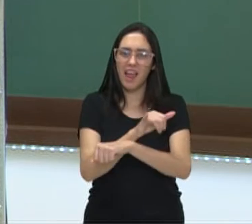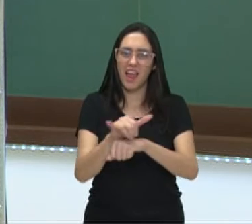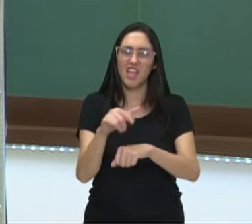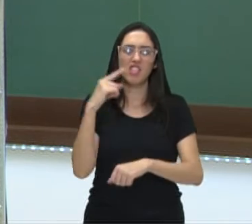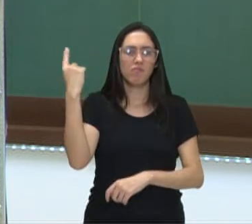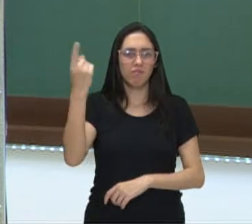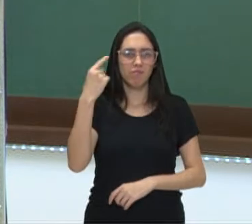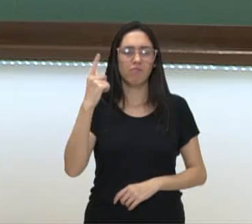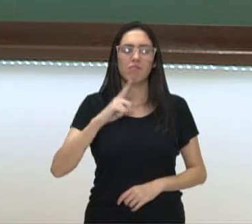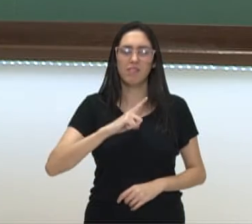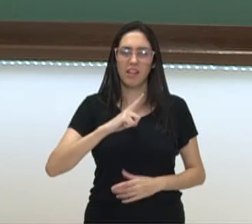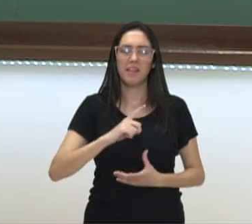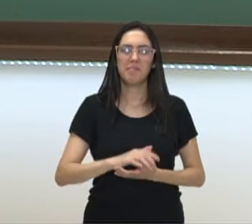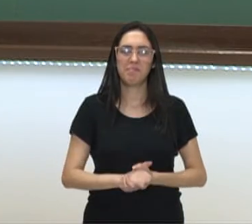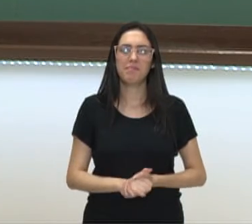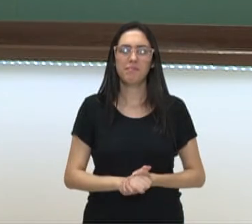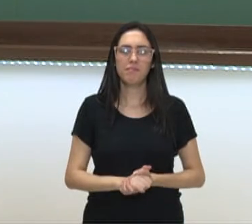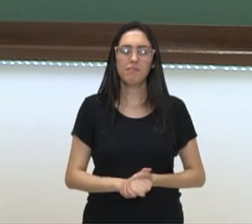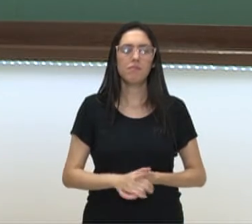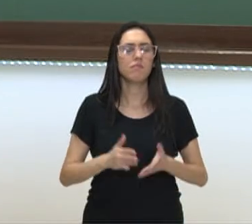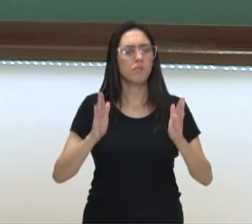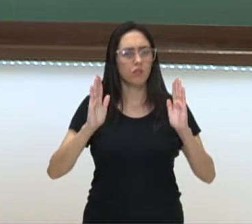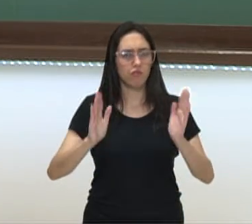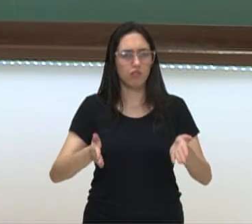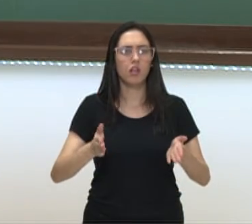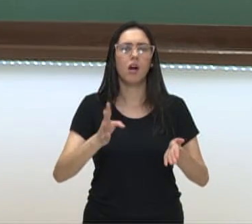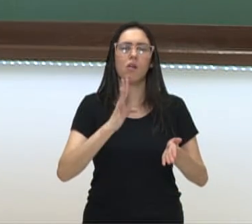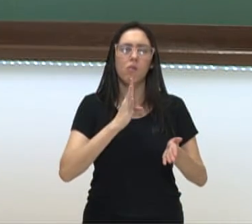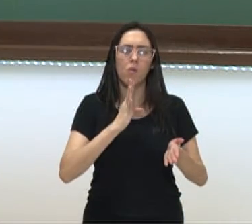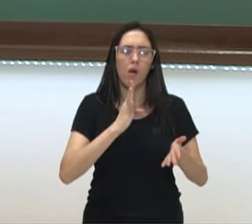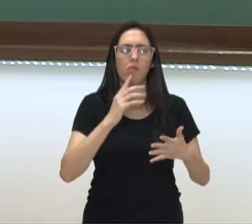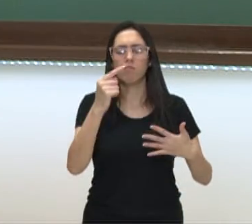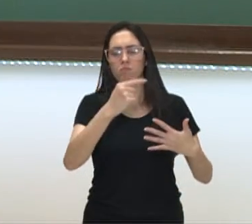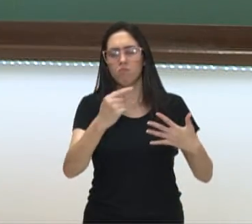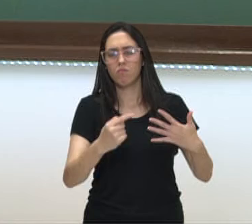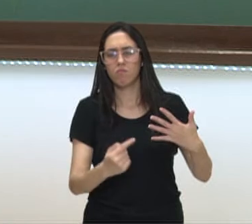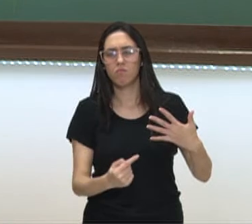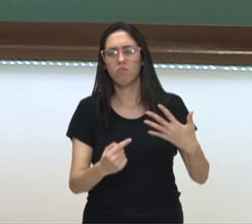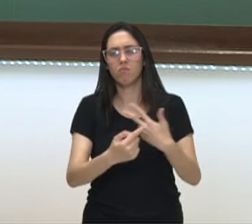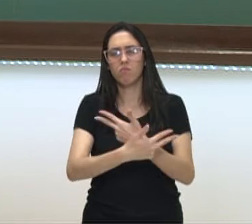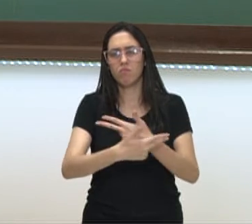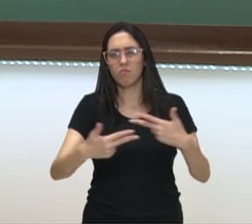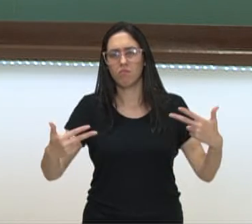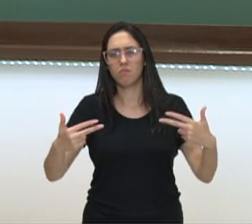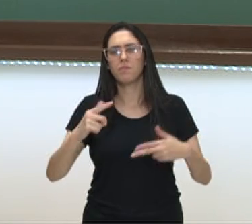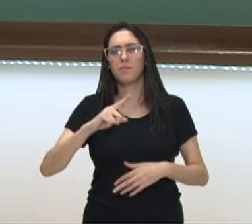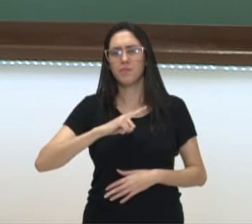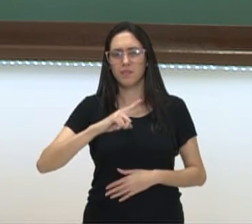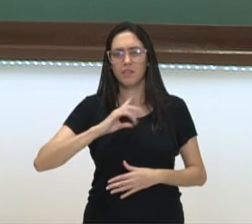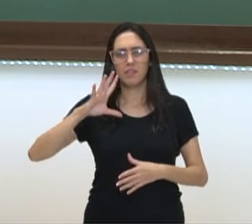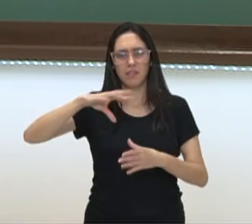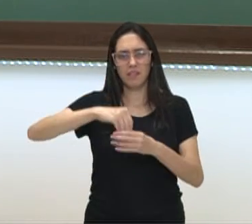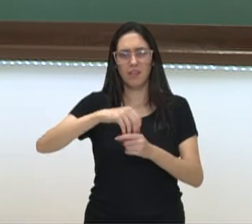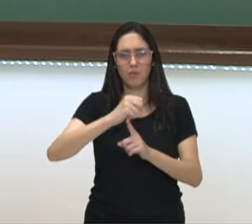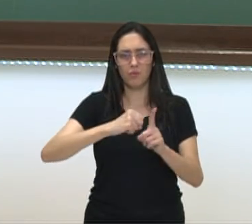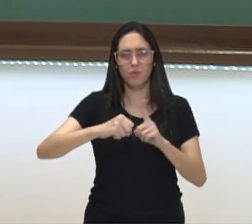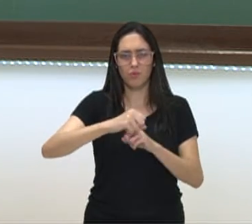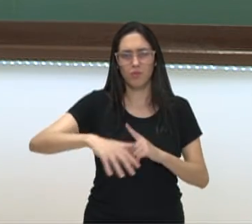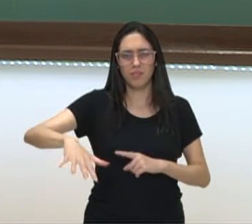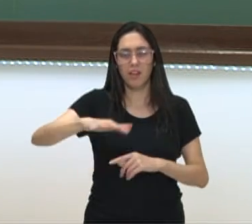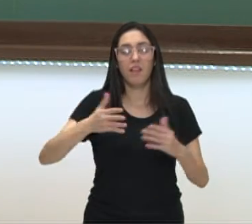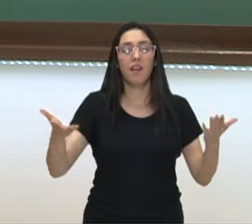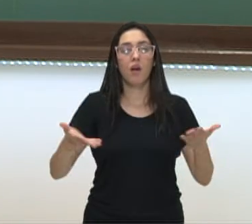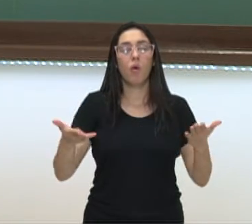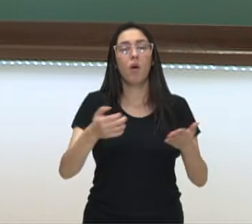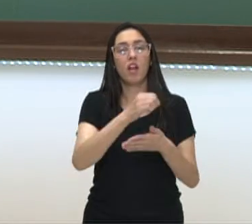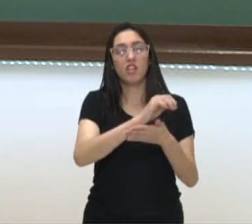principalmente para o consumo. E agora que a gente já conhece todas essas ferramentas que estão presentes na sociedade de consumo, vamos fazer a